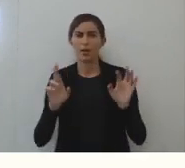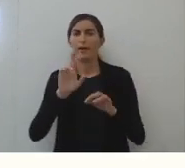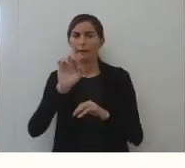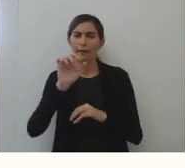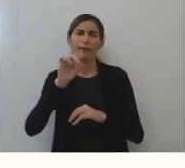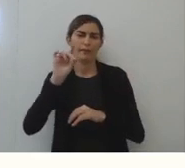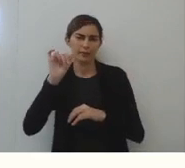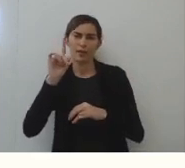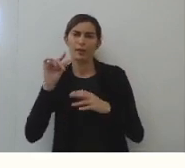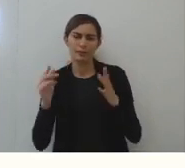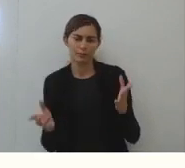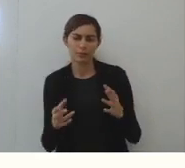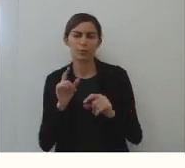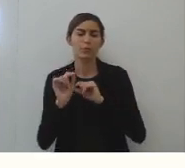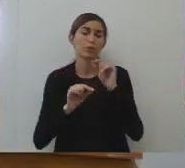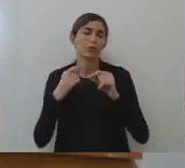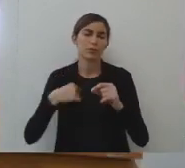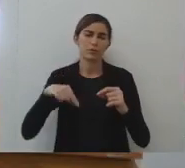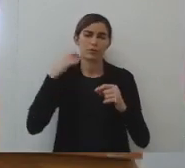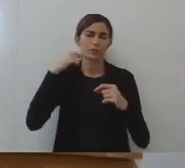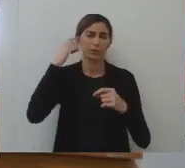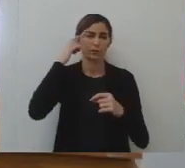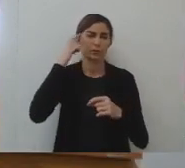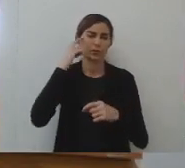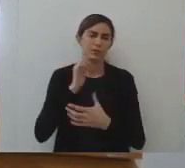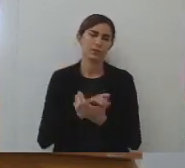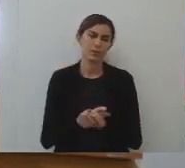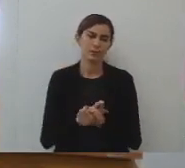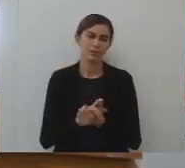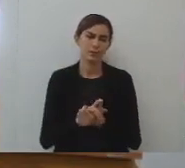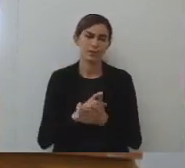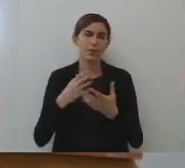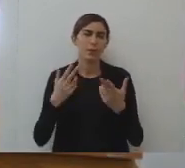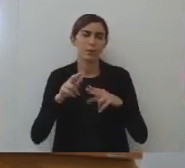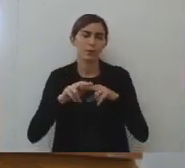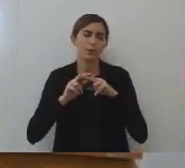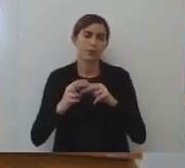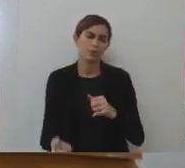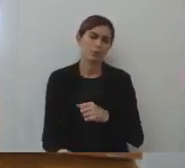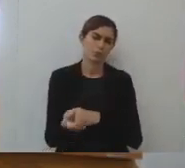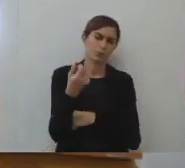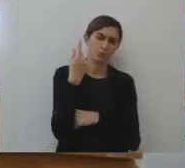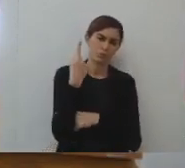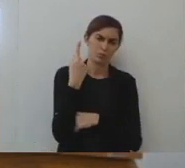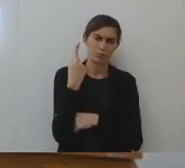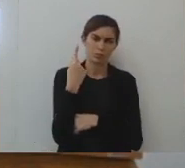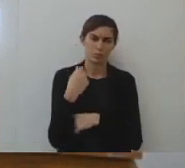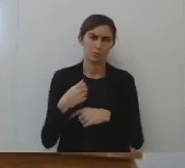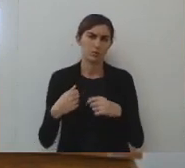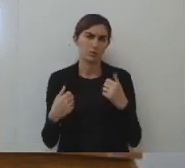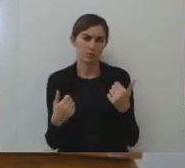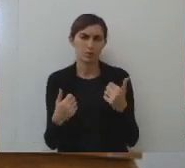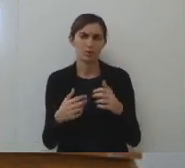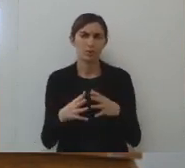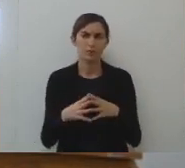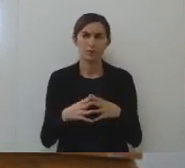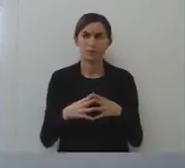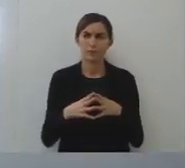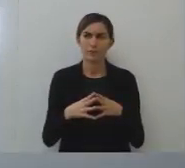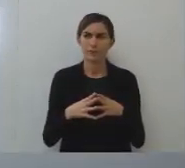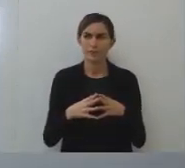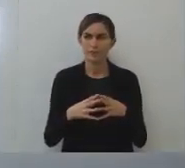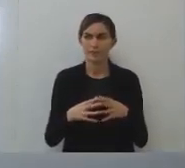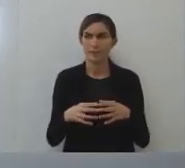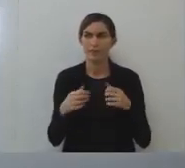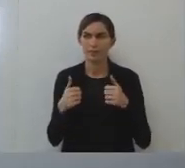realidade. O que é que a gente precisa pensar? É uma realidade que causa estranhamento. Eu vou passar para essa câmera aqui para a gente olhar bem pertinho um no olho do